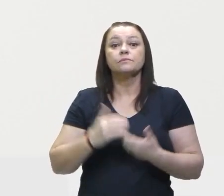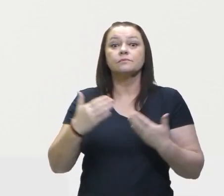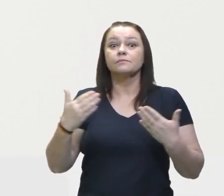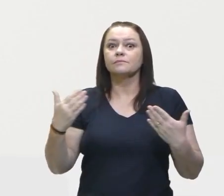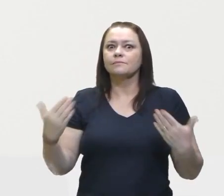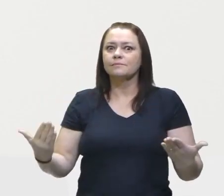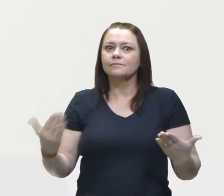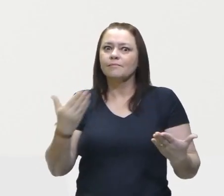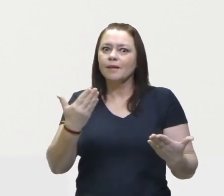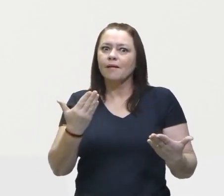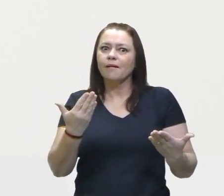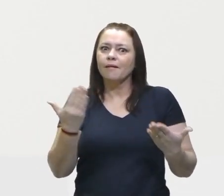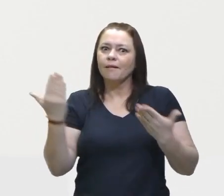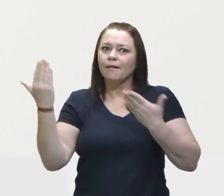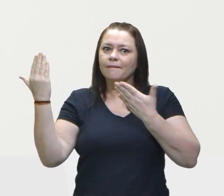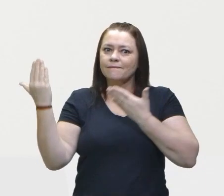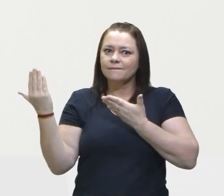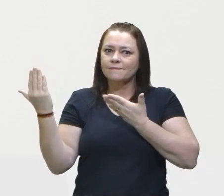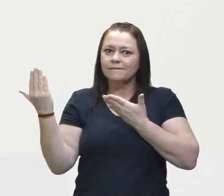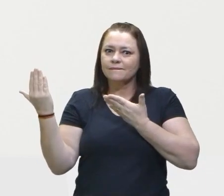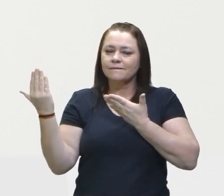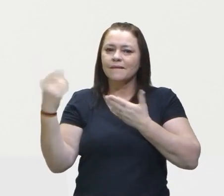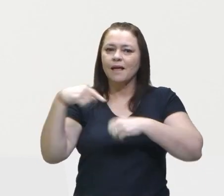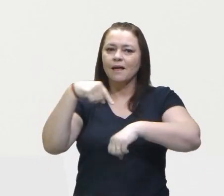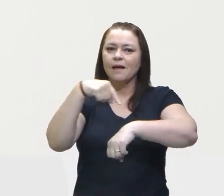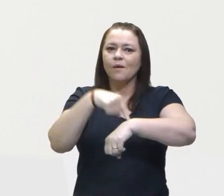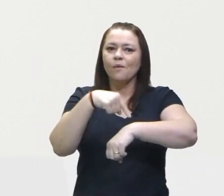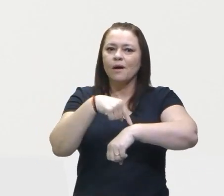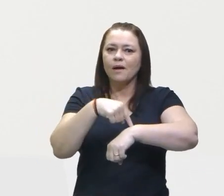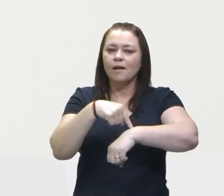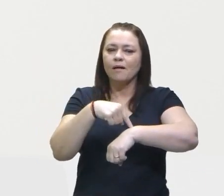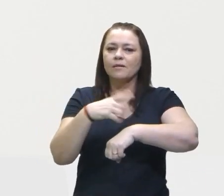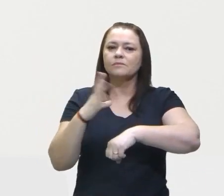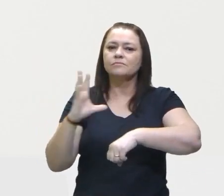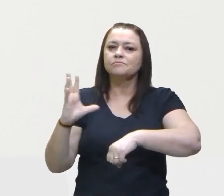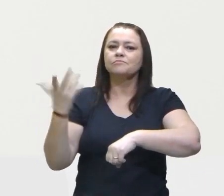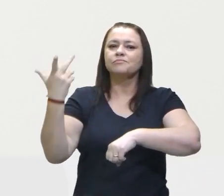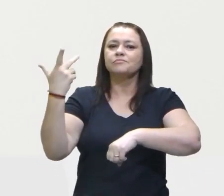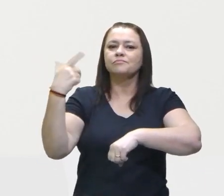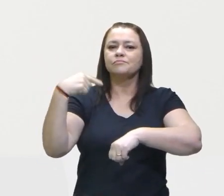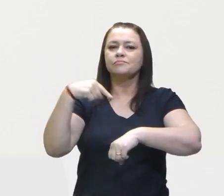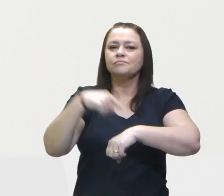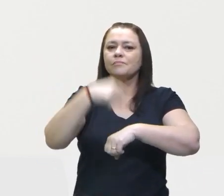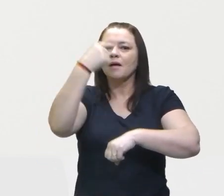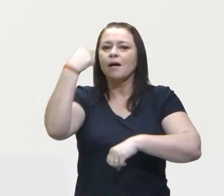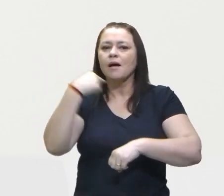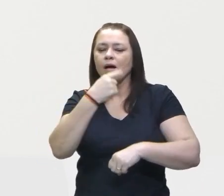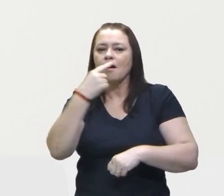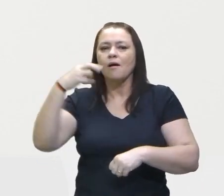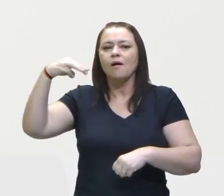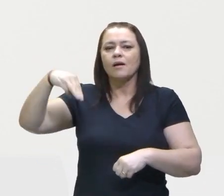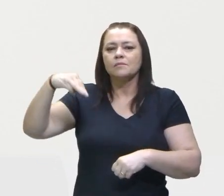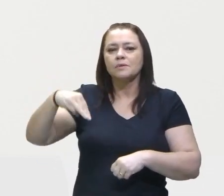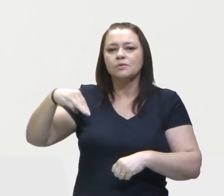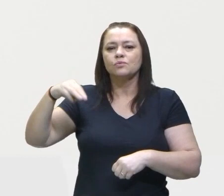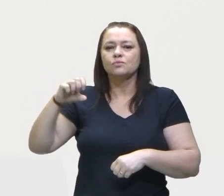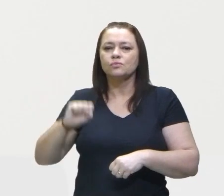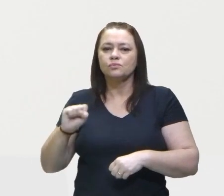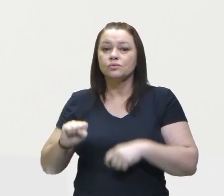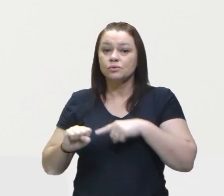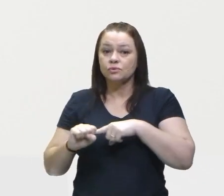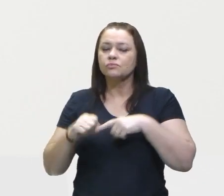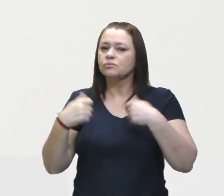Olha só o relógio. O tempo, a hora, minuto e segundo, vamos entender que